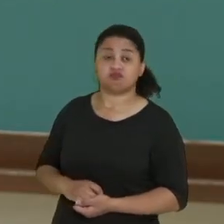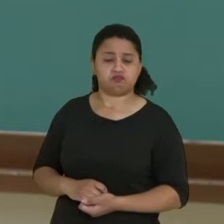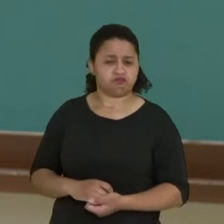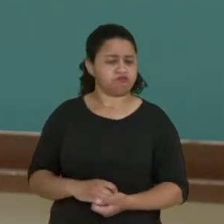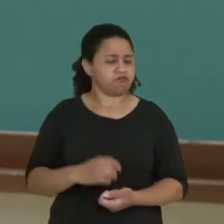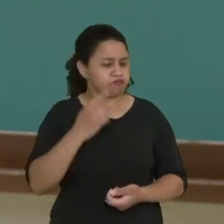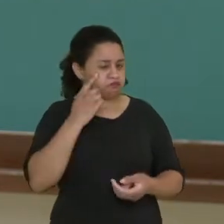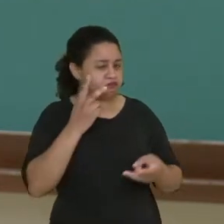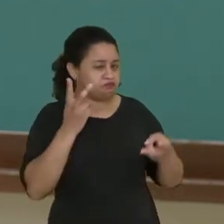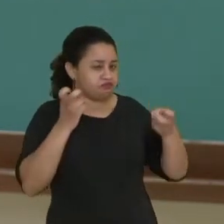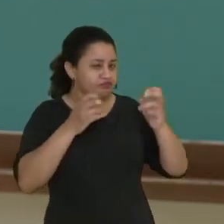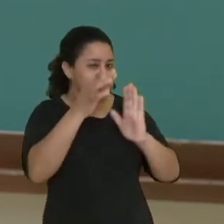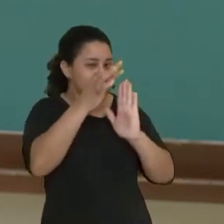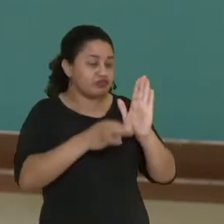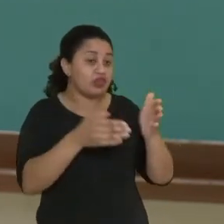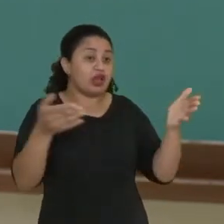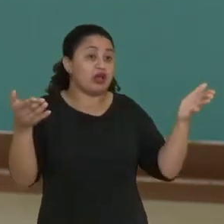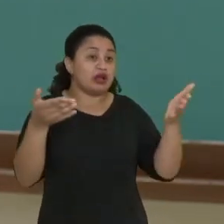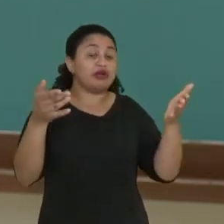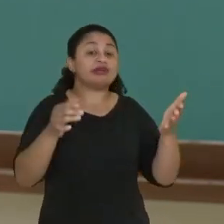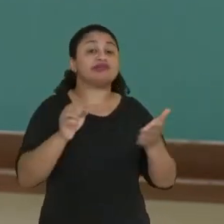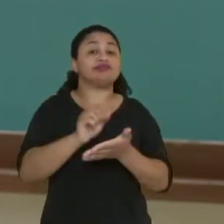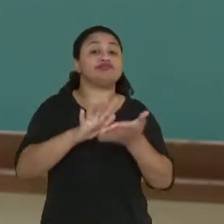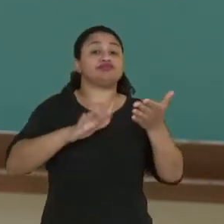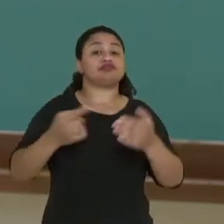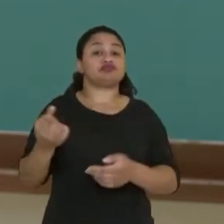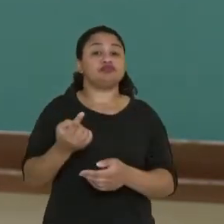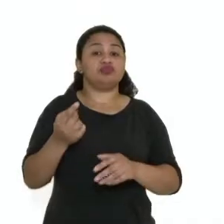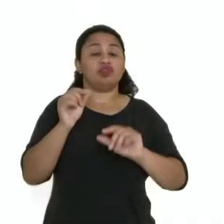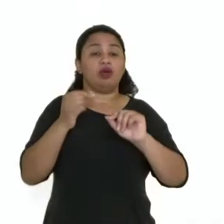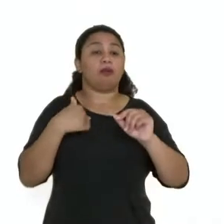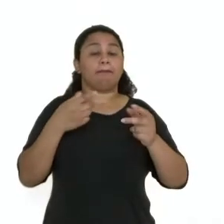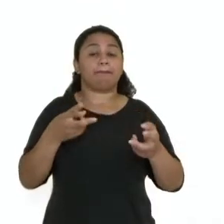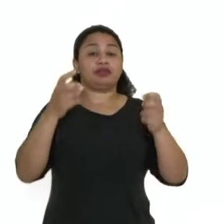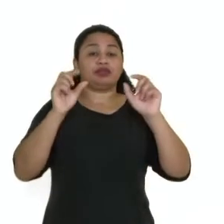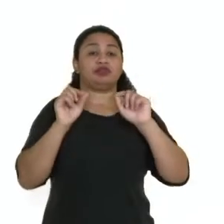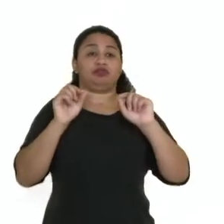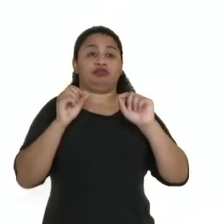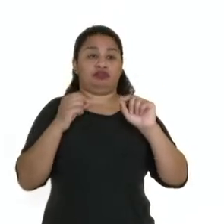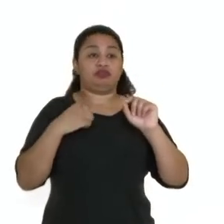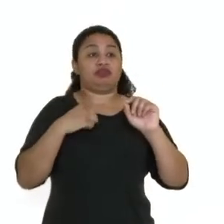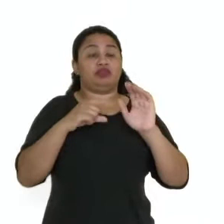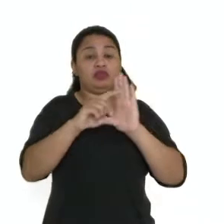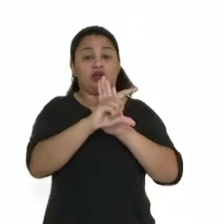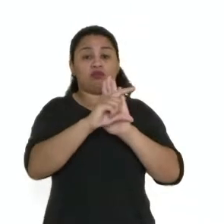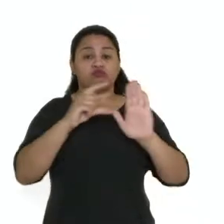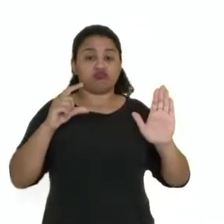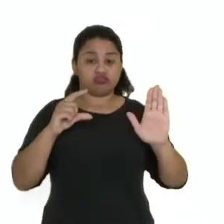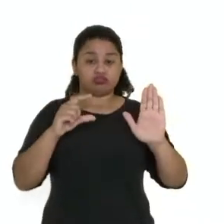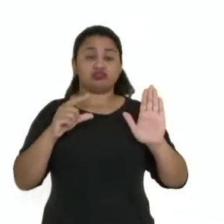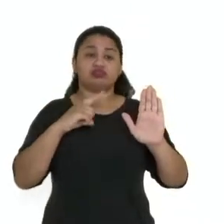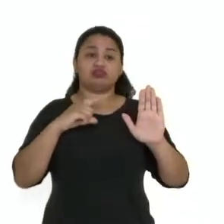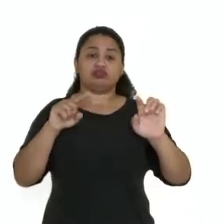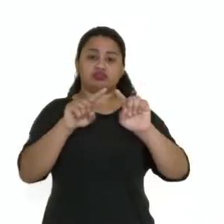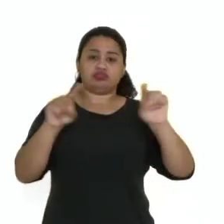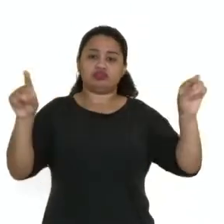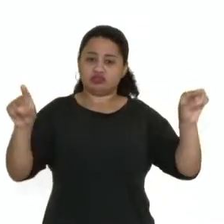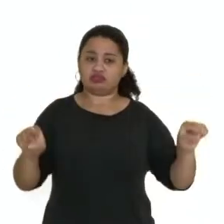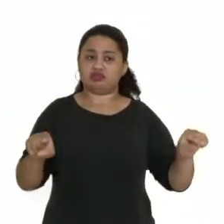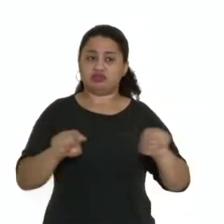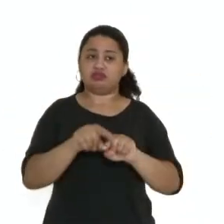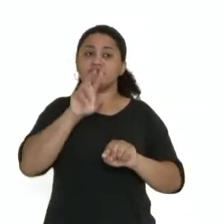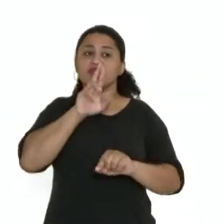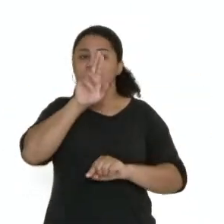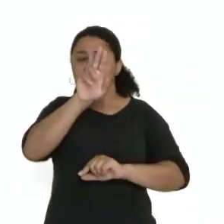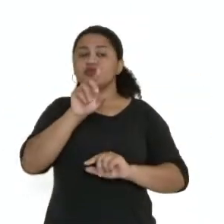Certo? Agora, atividade número 1. Então, observando aqui, eu quero que você observe o trecho que está na tela e responda